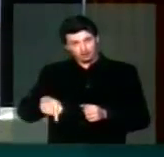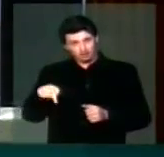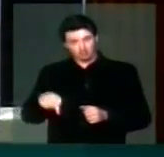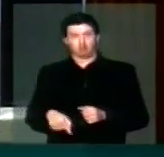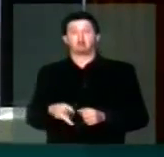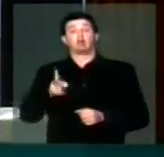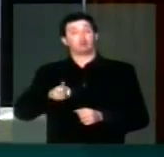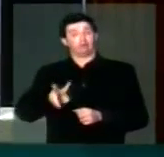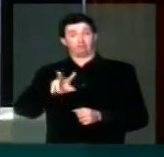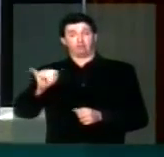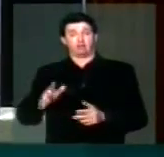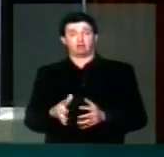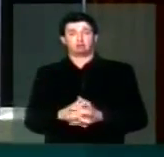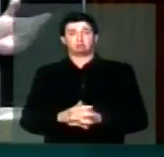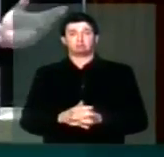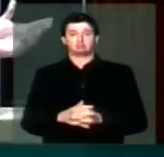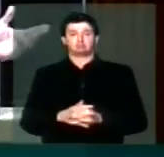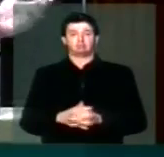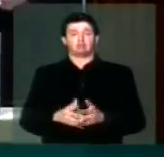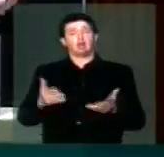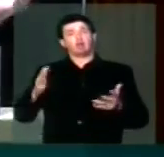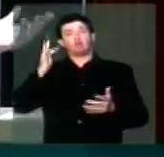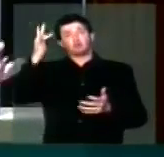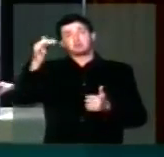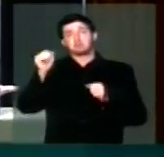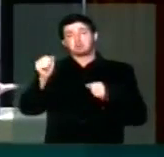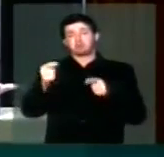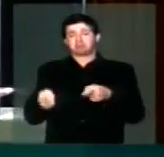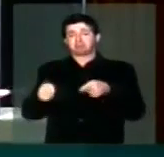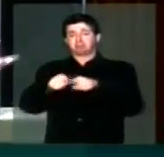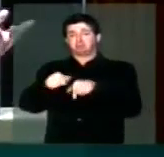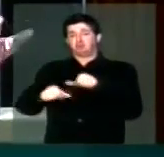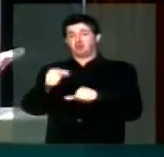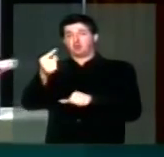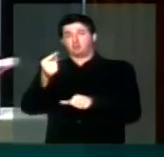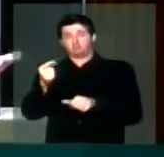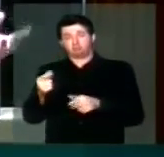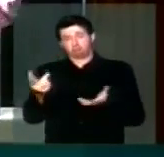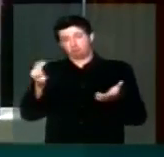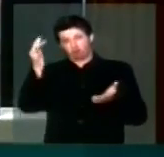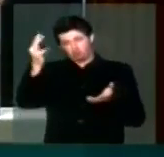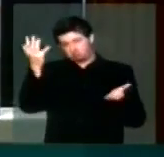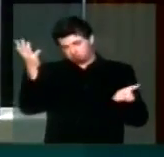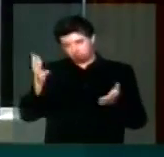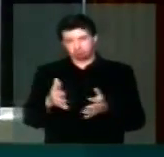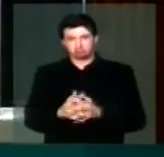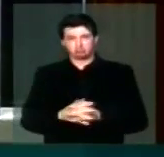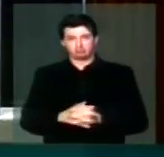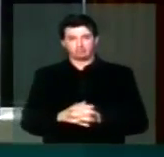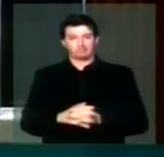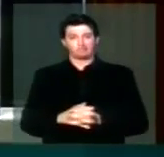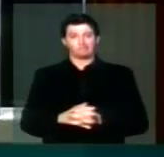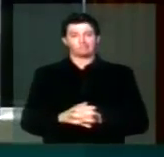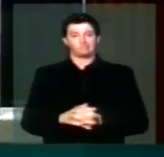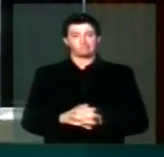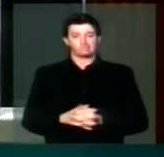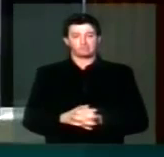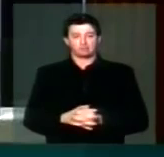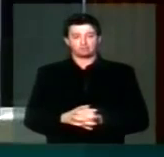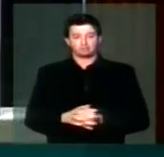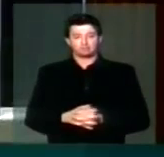e que vão continuar construindo. E que um dia podem também se fundir e continuar a sua